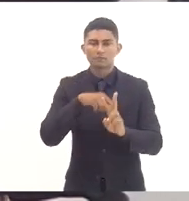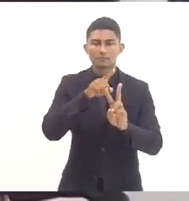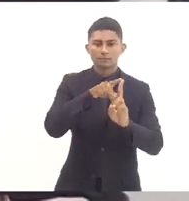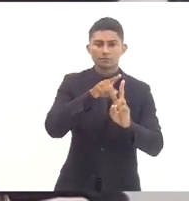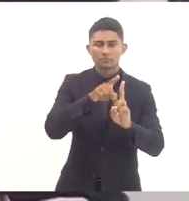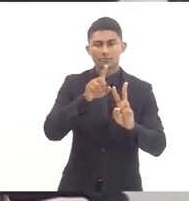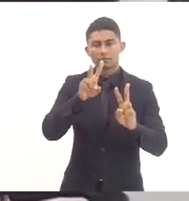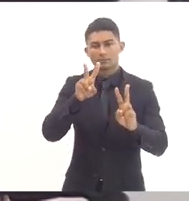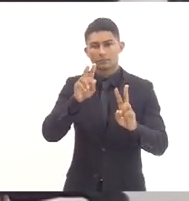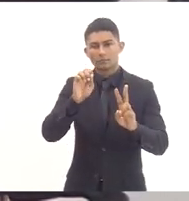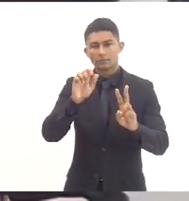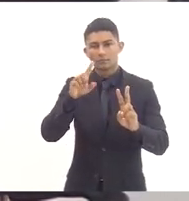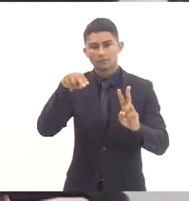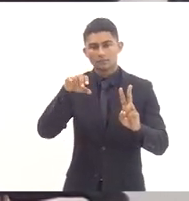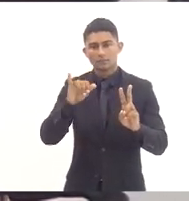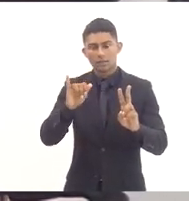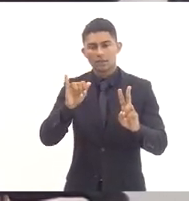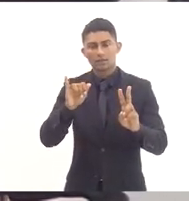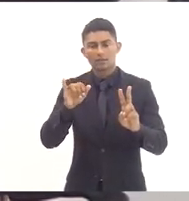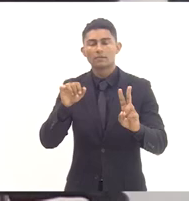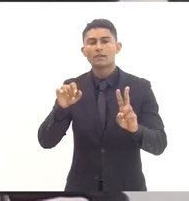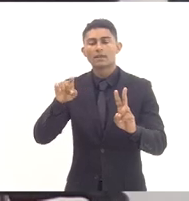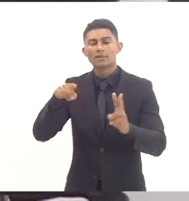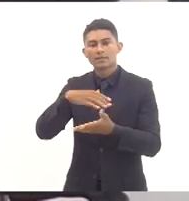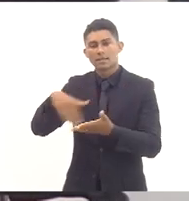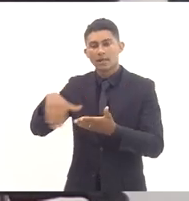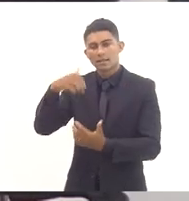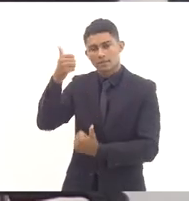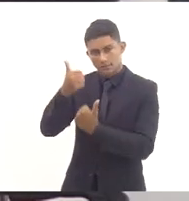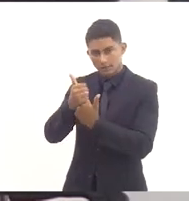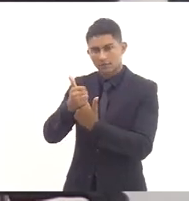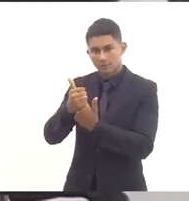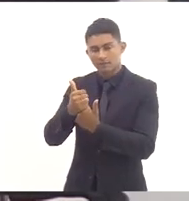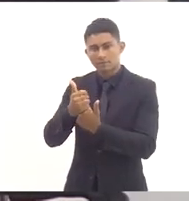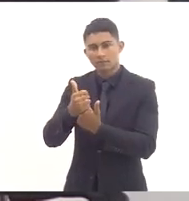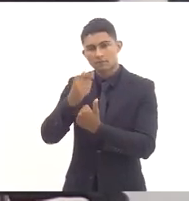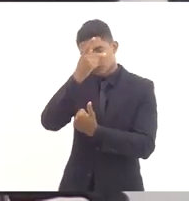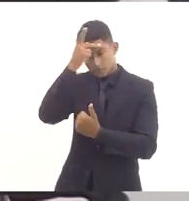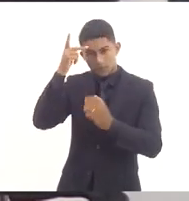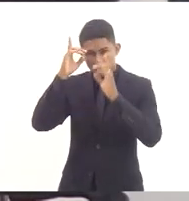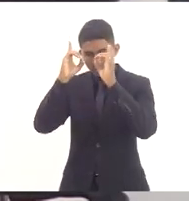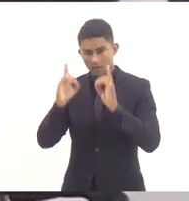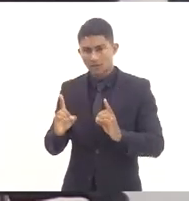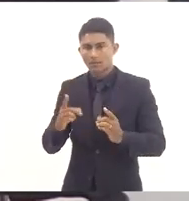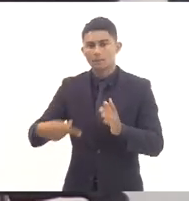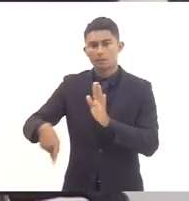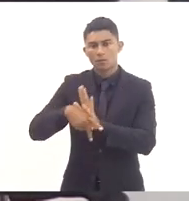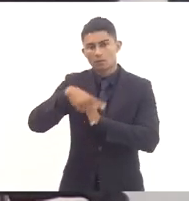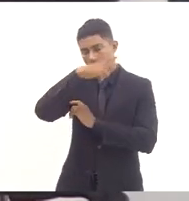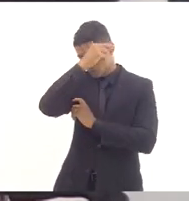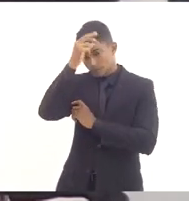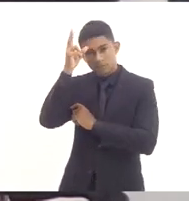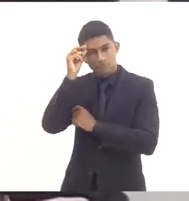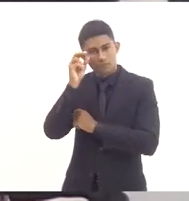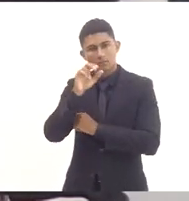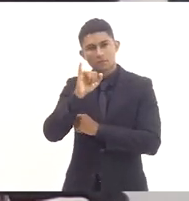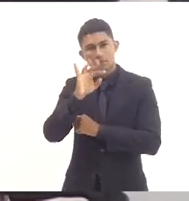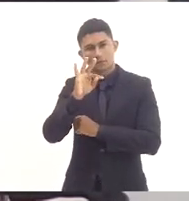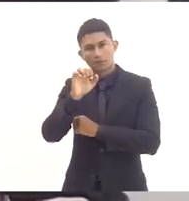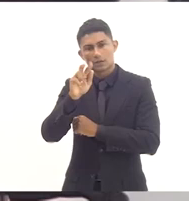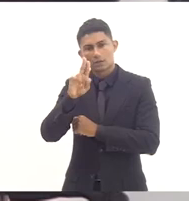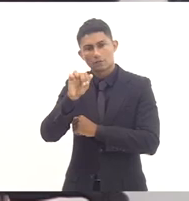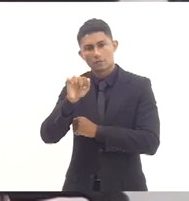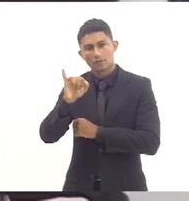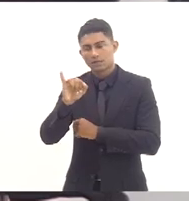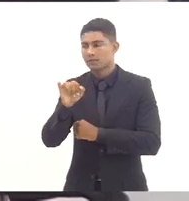subsecretaria da pessoa com deficiência da Prefeitura de em Itaguaí eu Muito